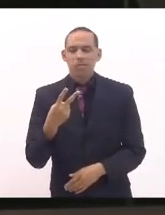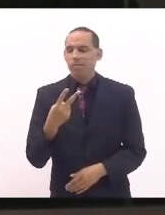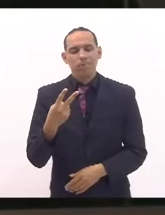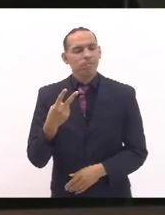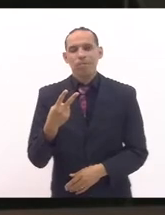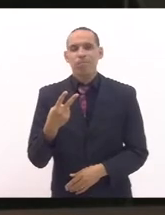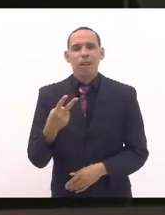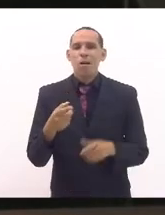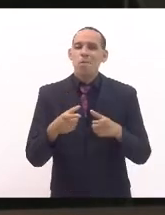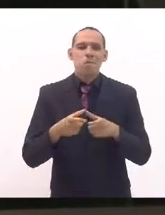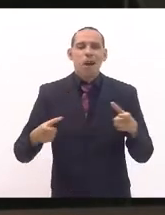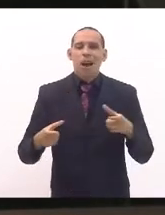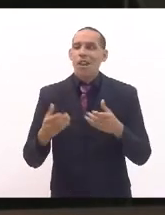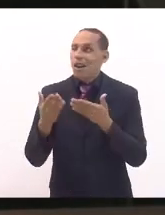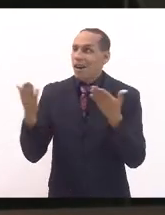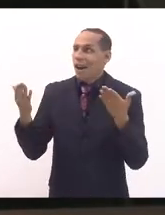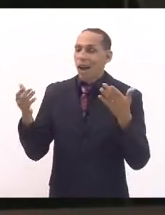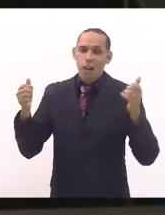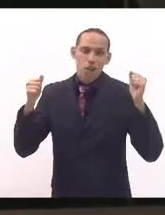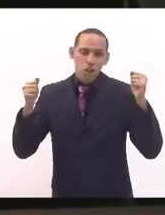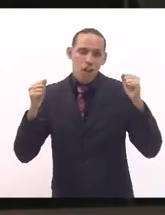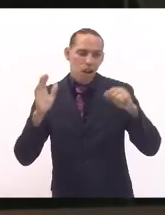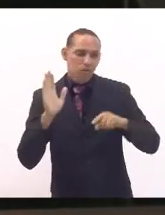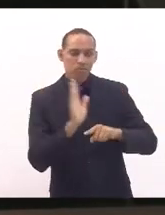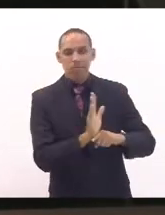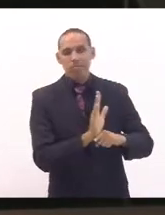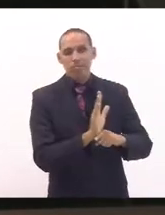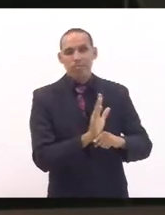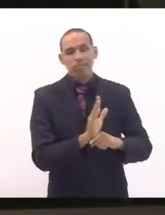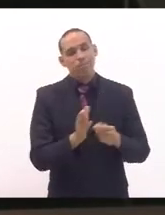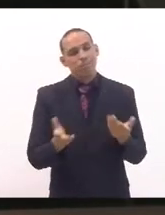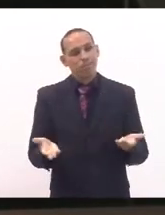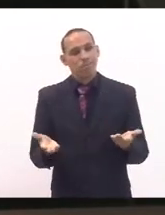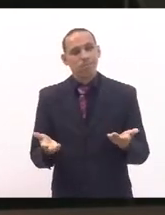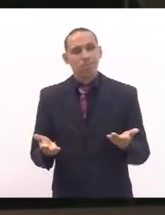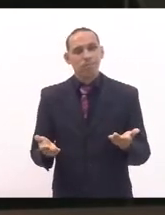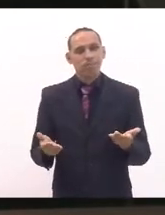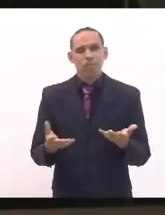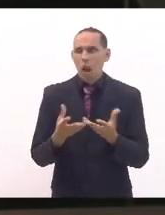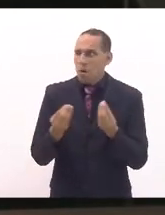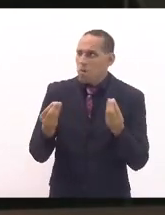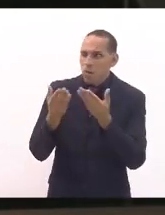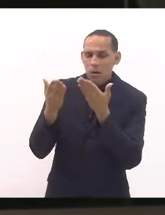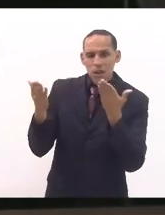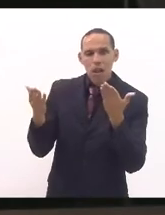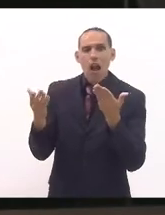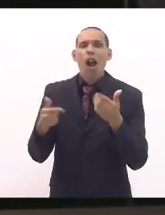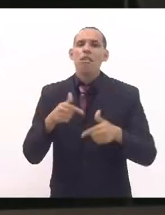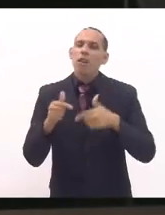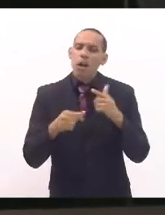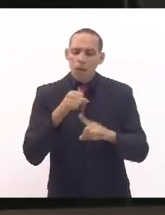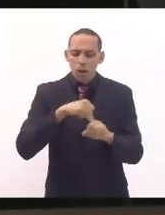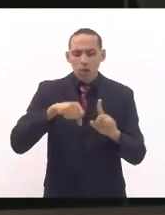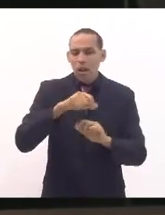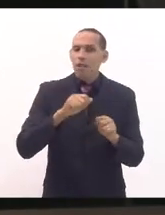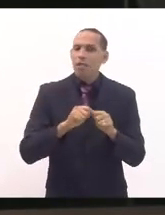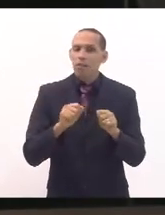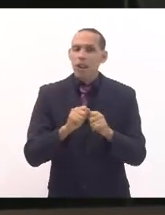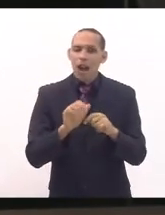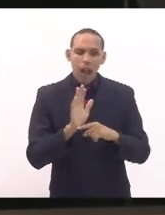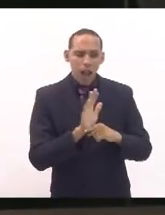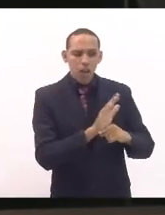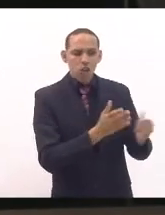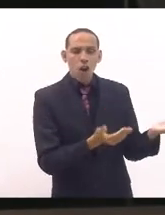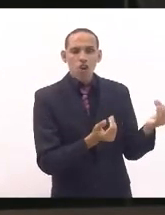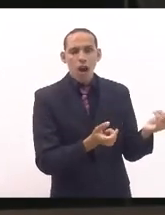a grande maioria das torcidas ali colocadas. Muitas fazem trabalhos sociais e recuperam a